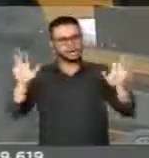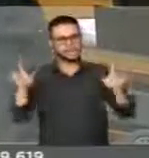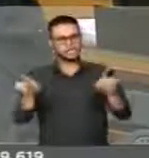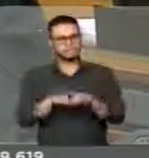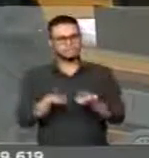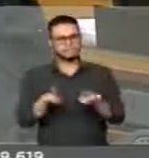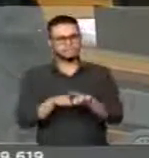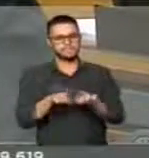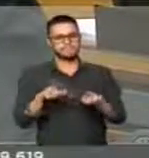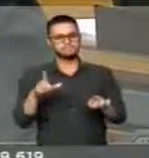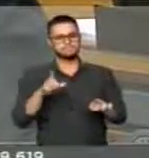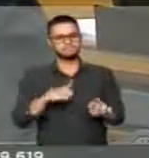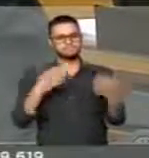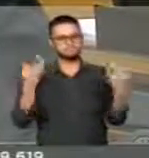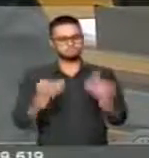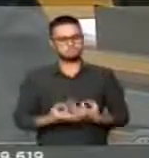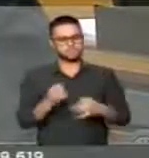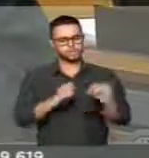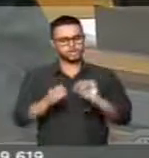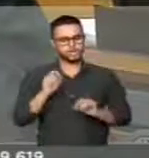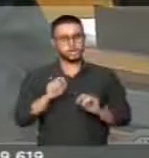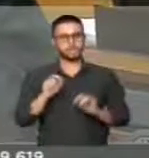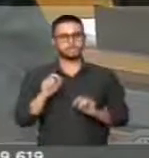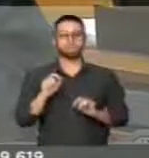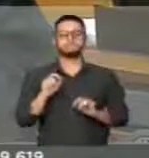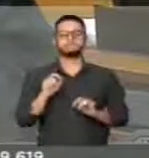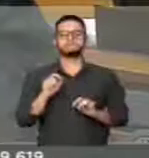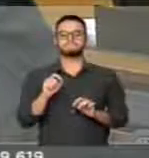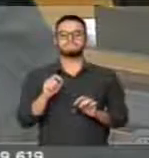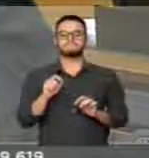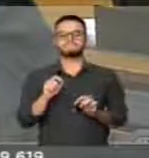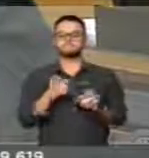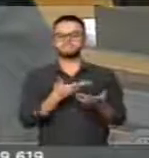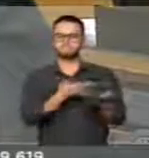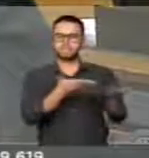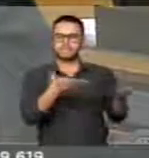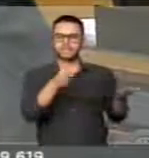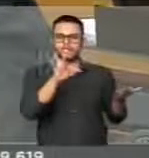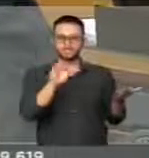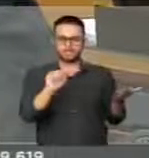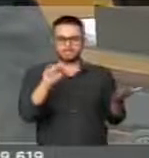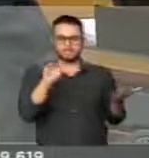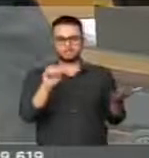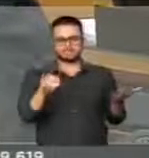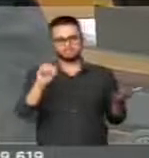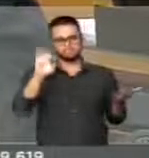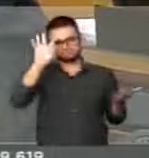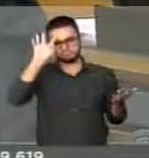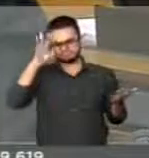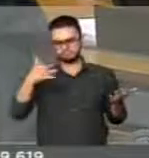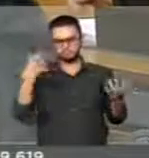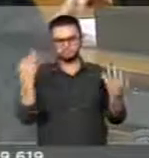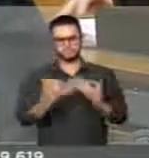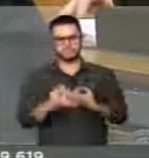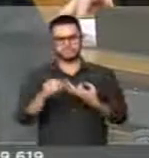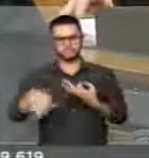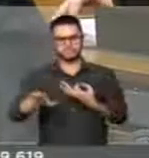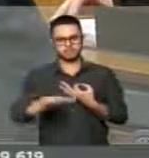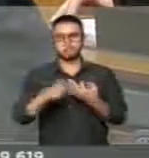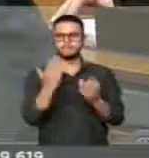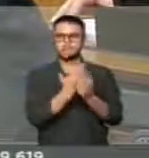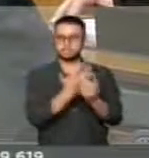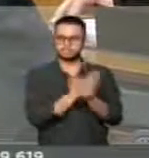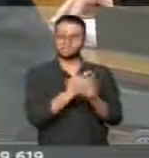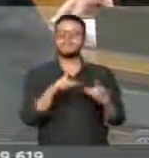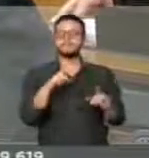convicção, é de que os fatos devidamente esclarecidos nesse processo, com provas testemunhais